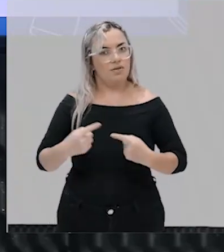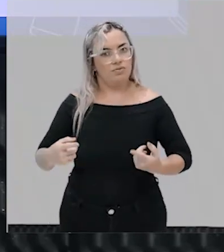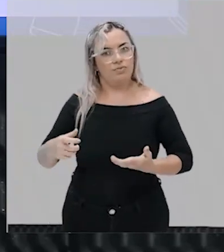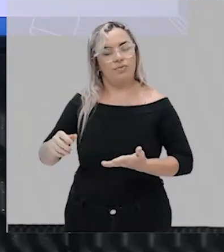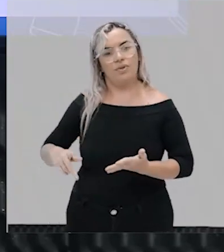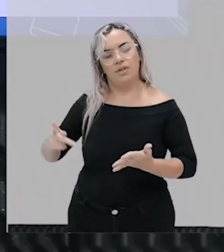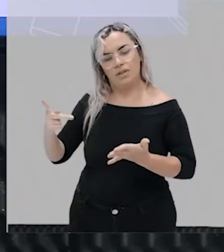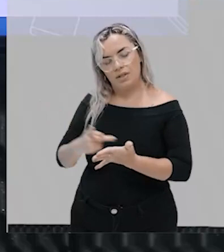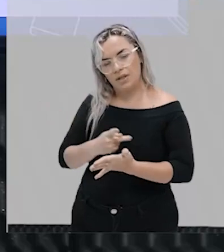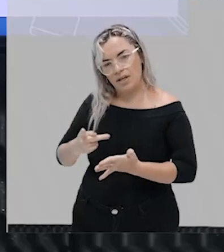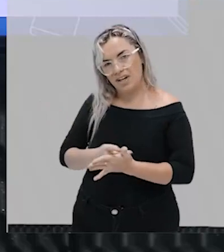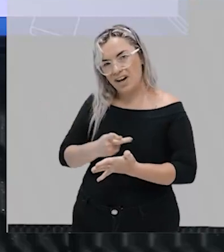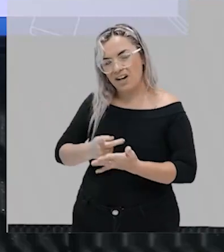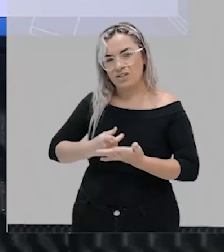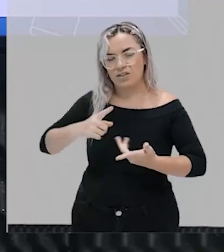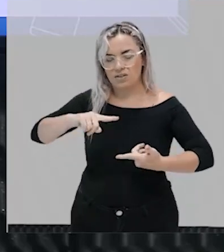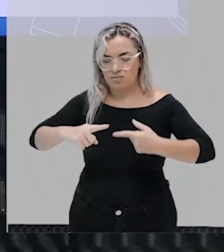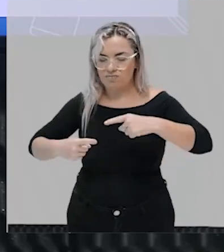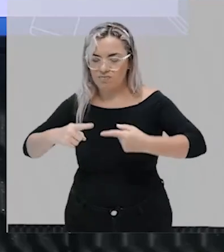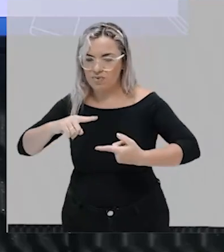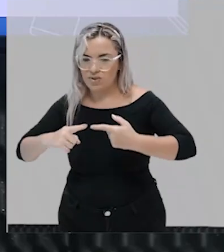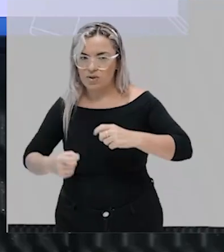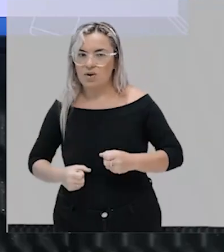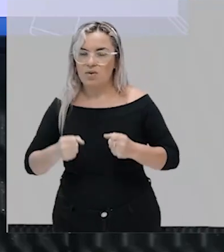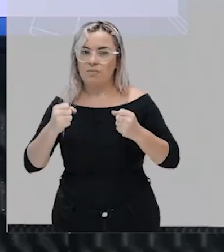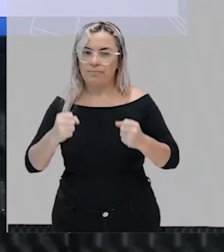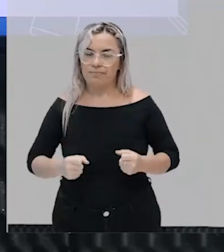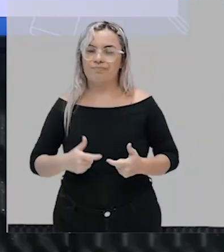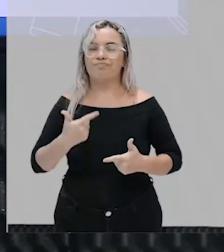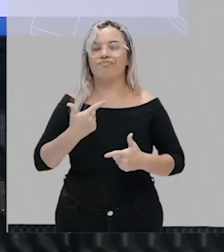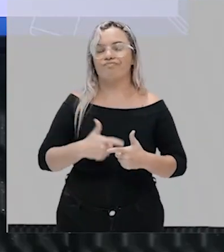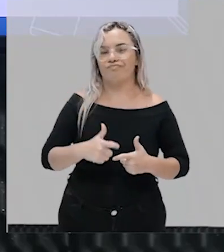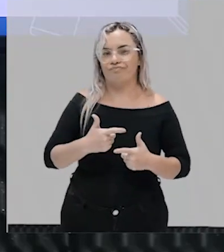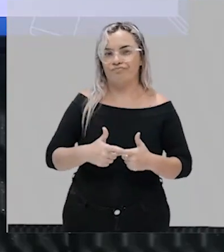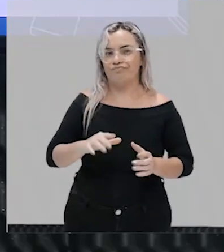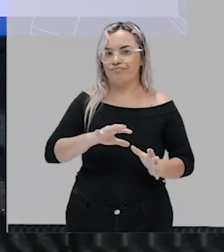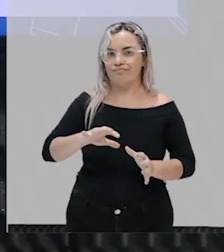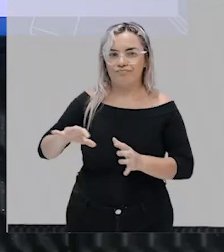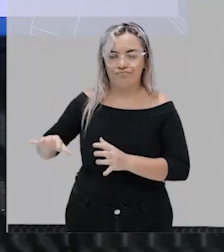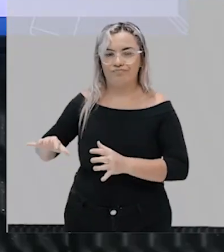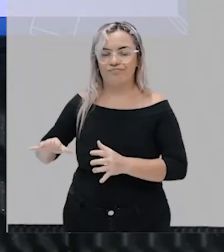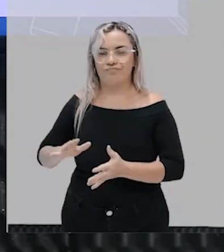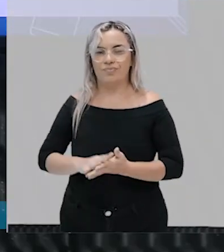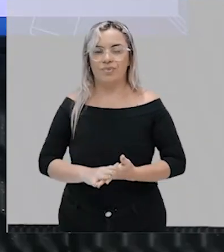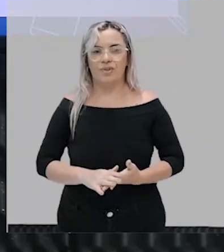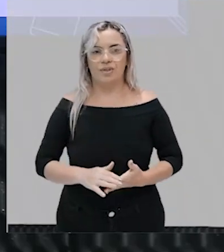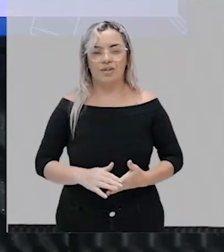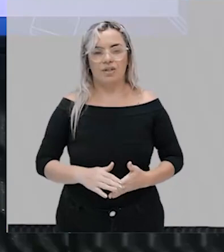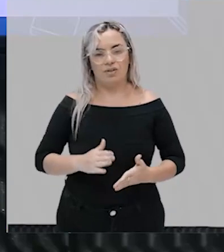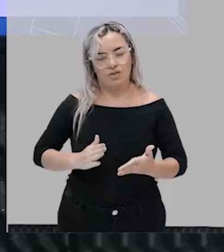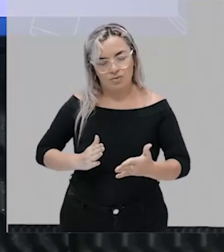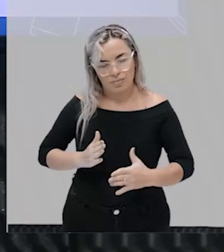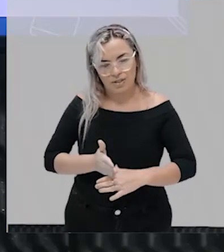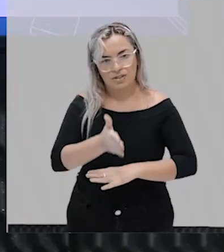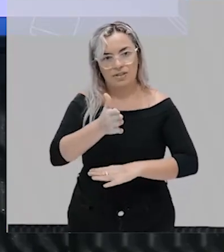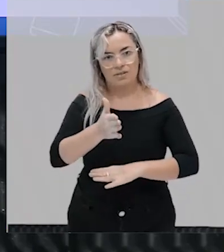erros aí de concordância, você pode ser prejudicado na hora da sua aprovação.